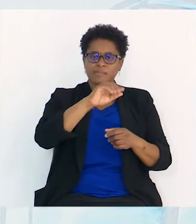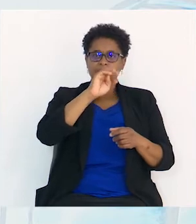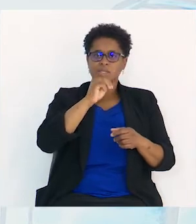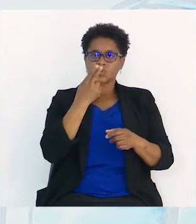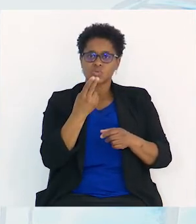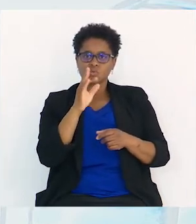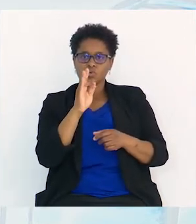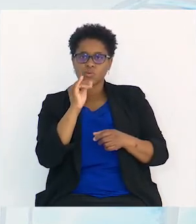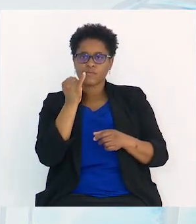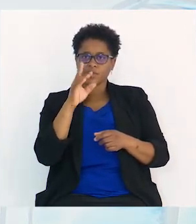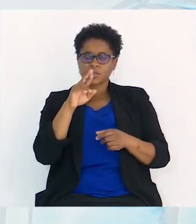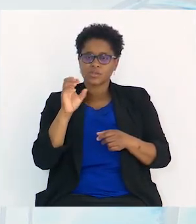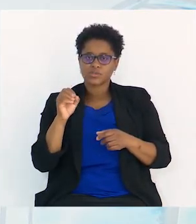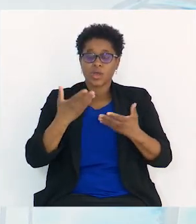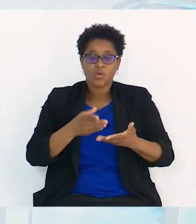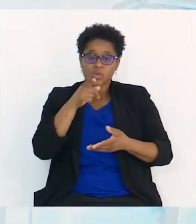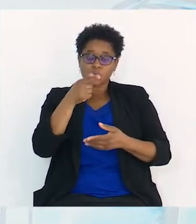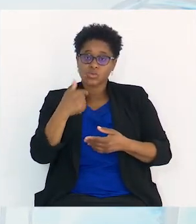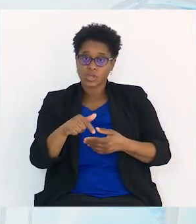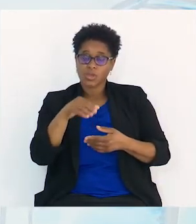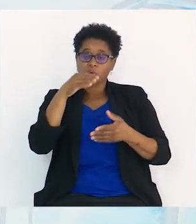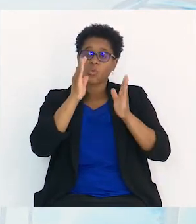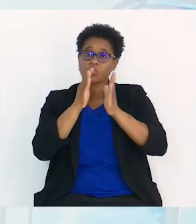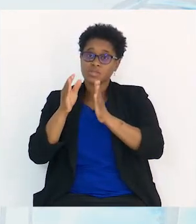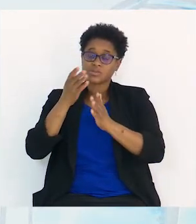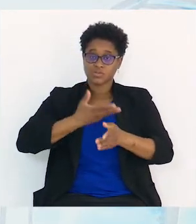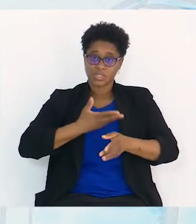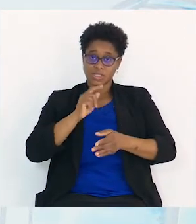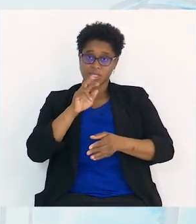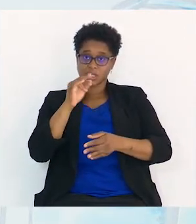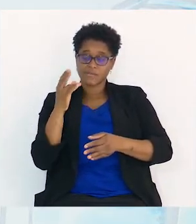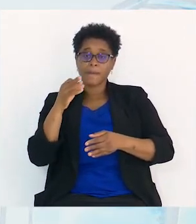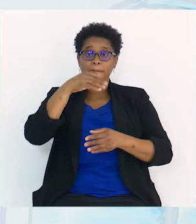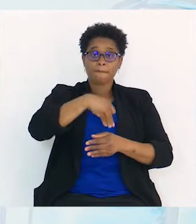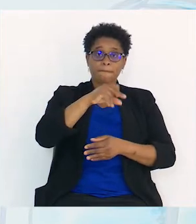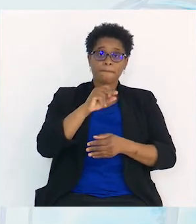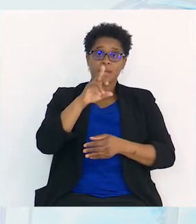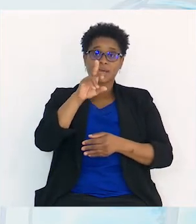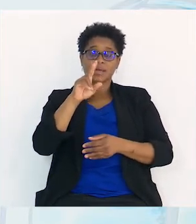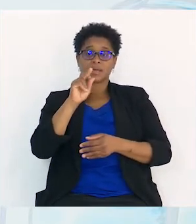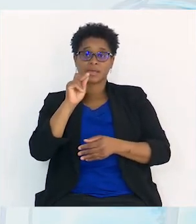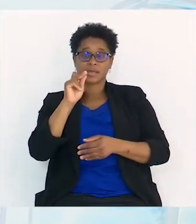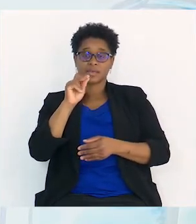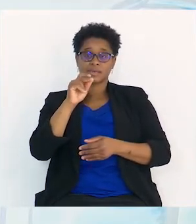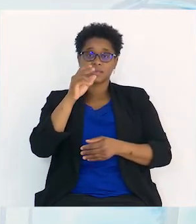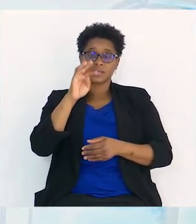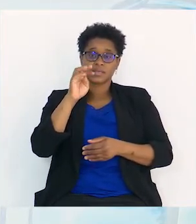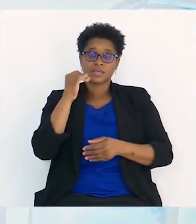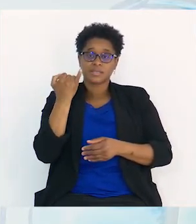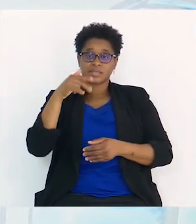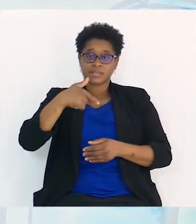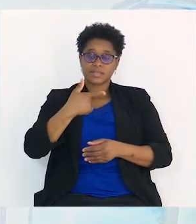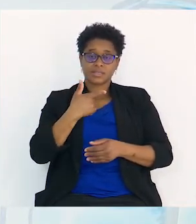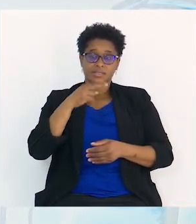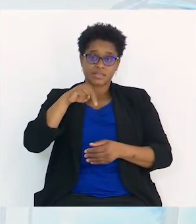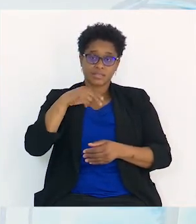tu tens o processo da derivação parasintético. Essa linha de classificação diz que